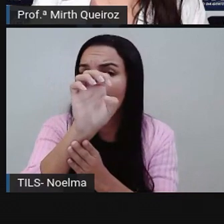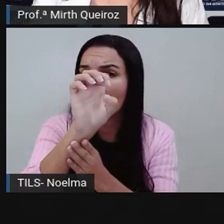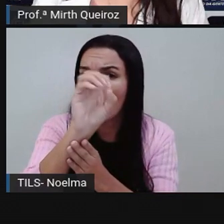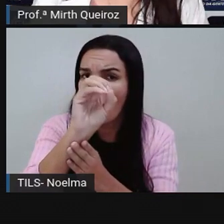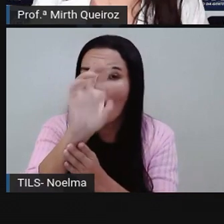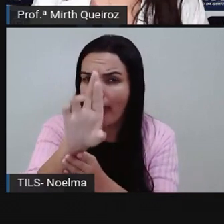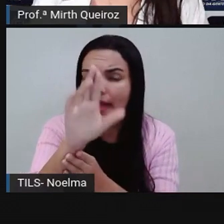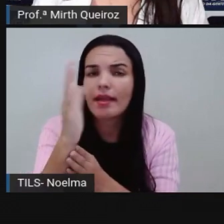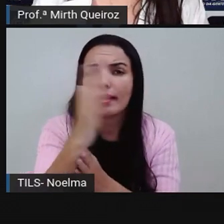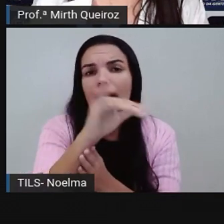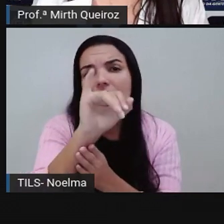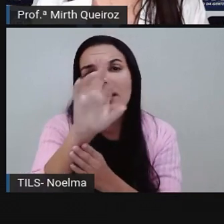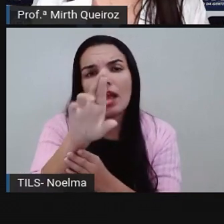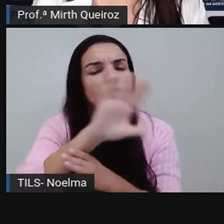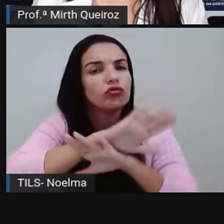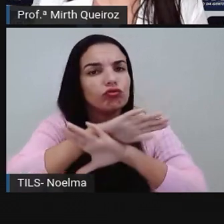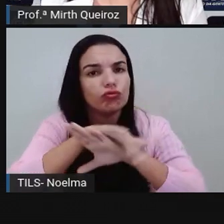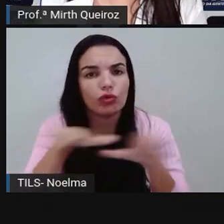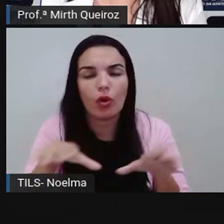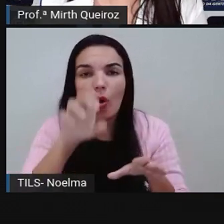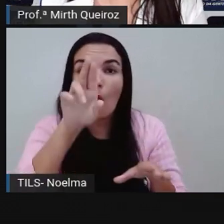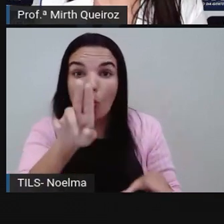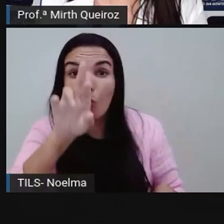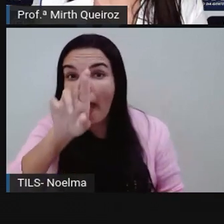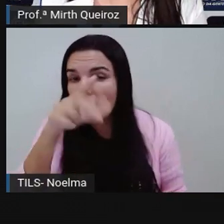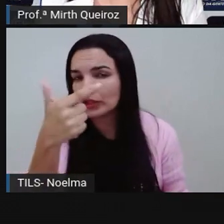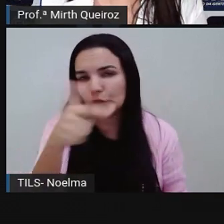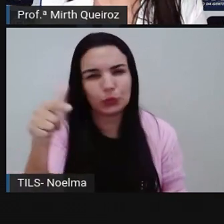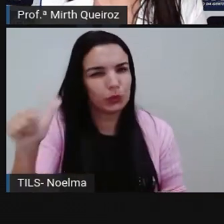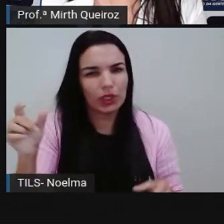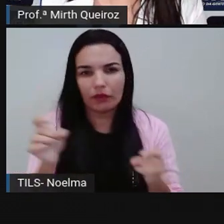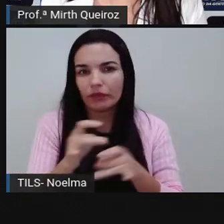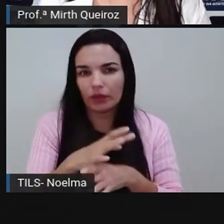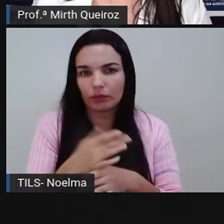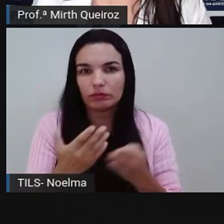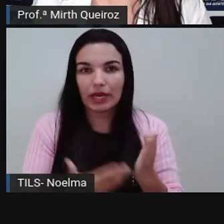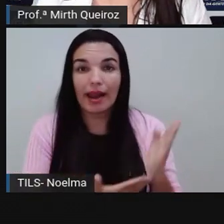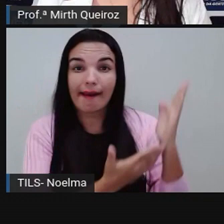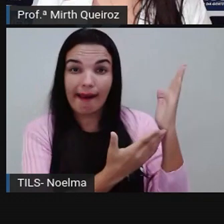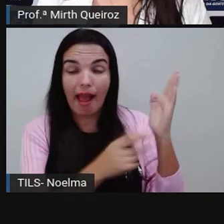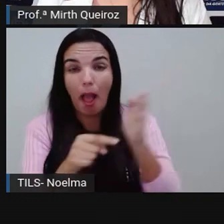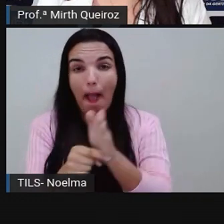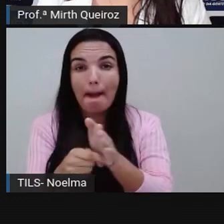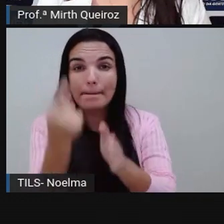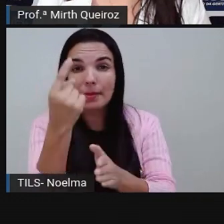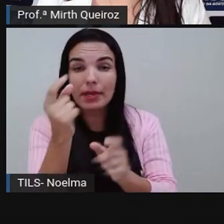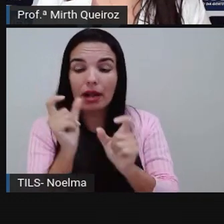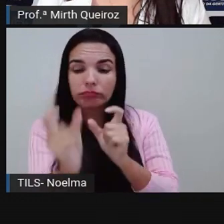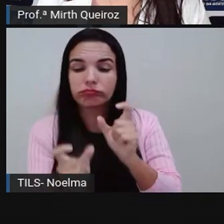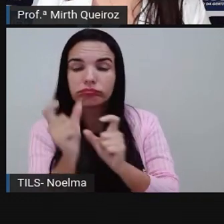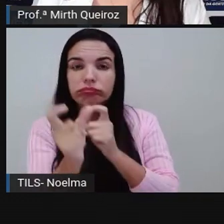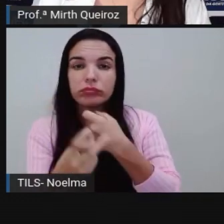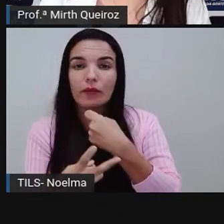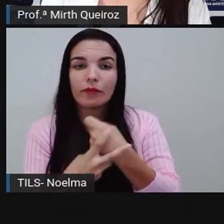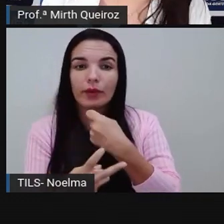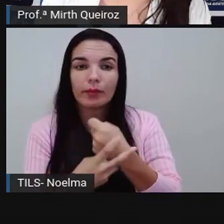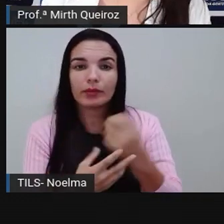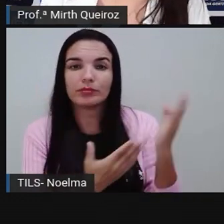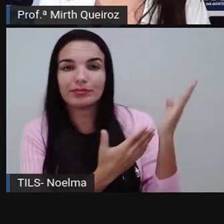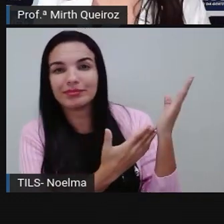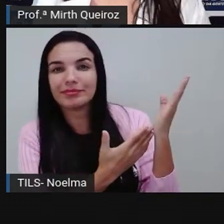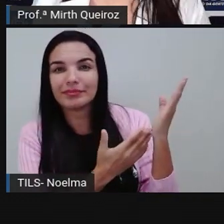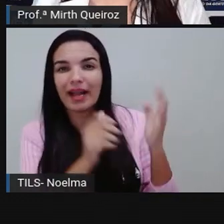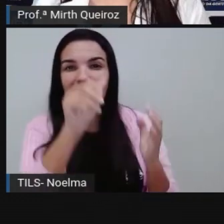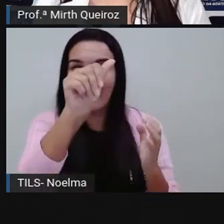conjugação. Aí nós temos aqui a primeira conjugação, AR, como por exemplo,